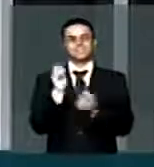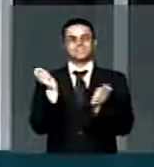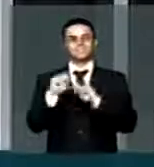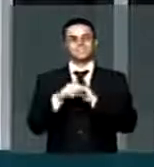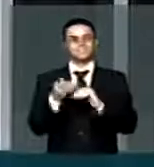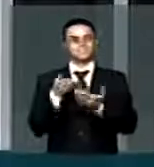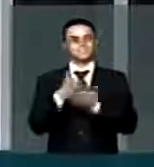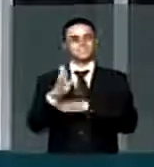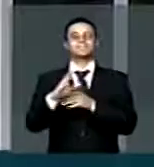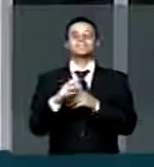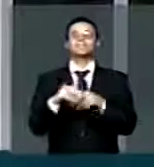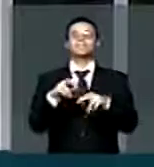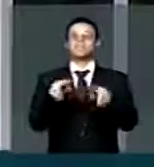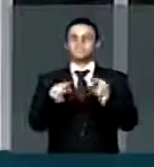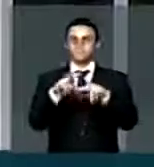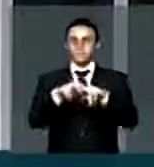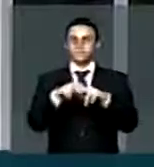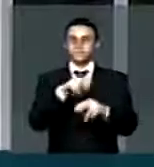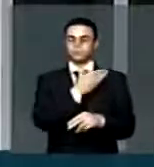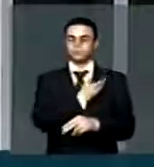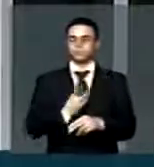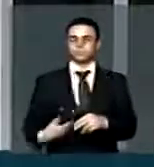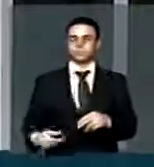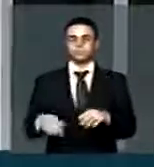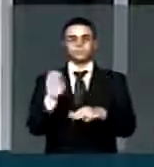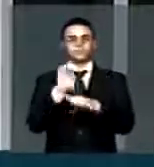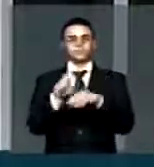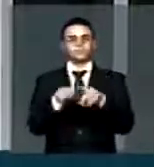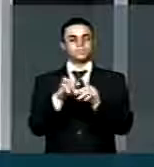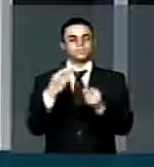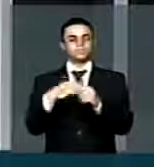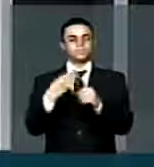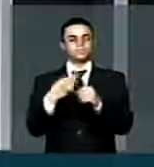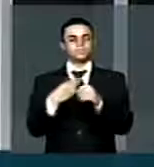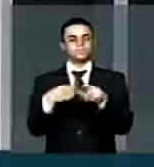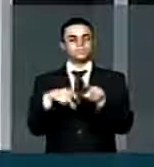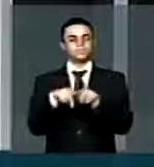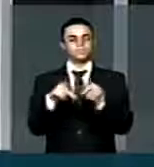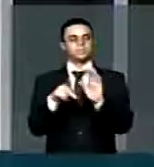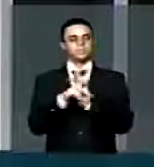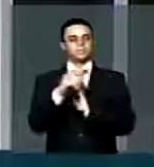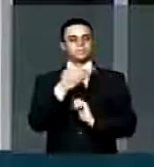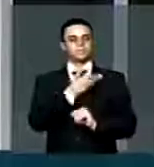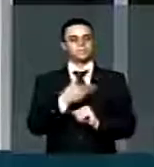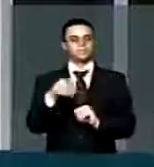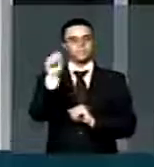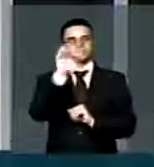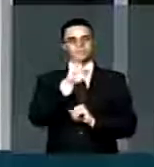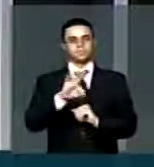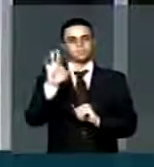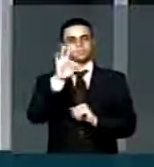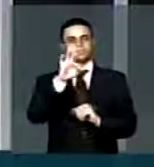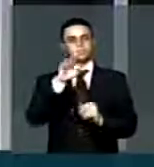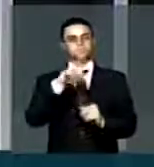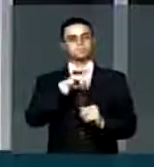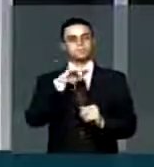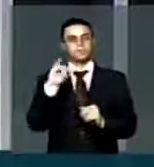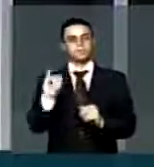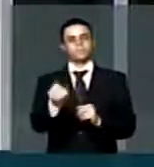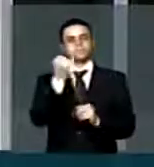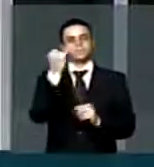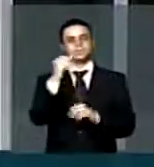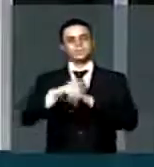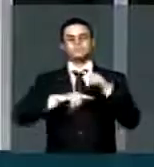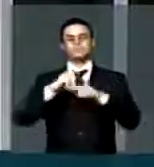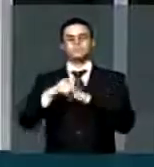disponibilizam os governos dos estados, do município e da União, a oportunidade de